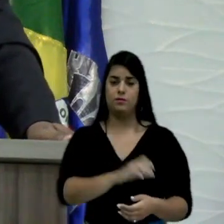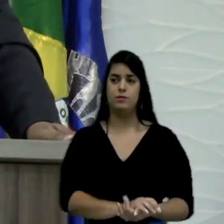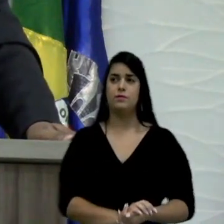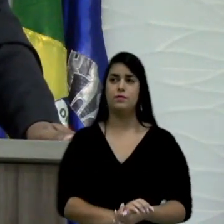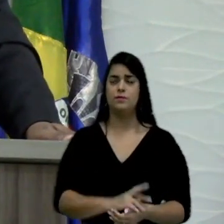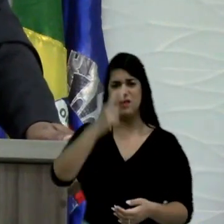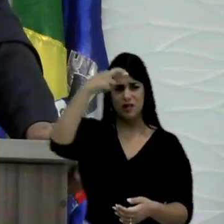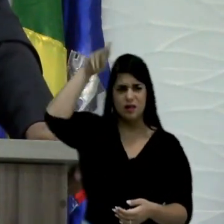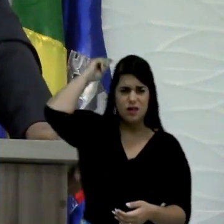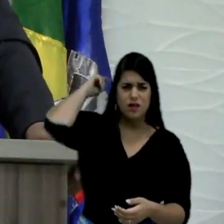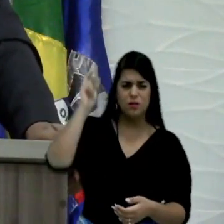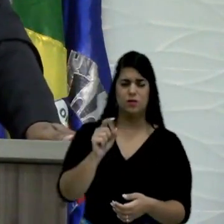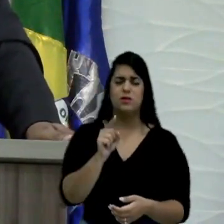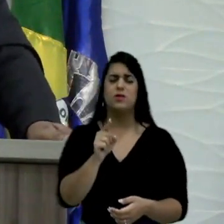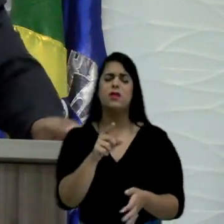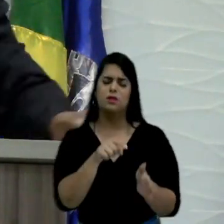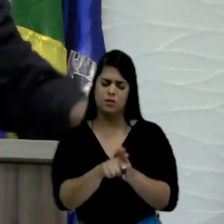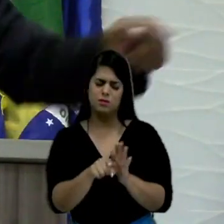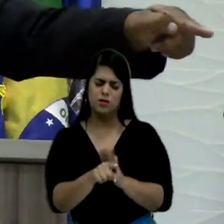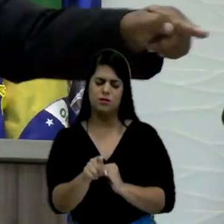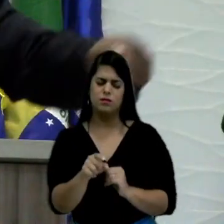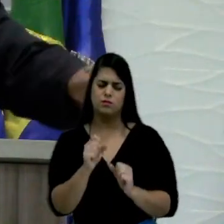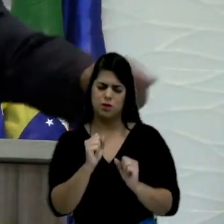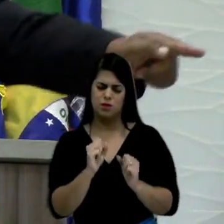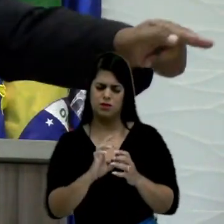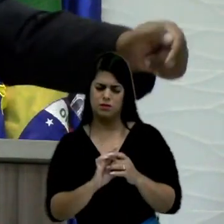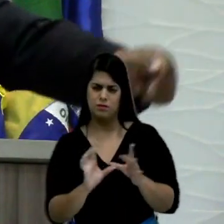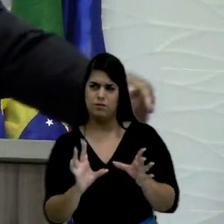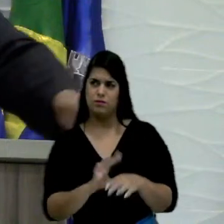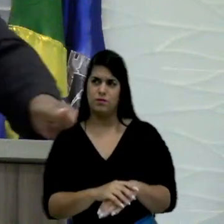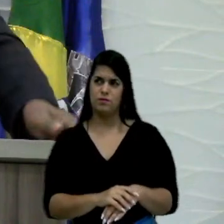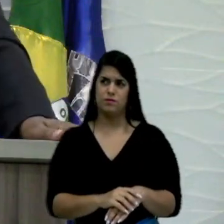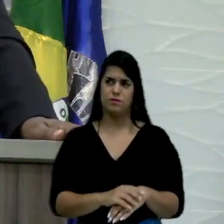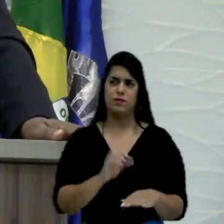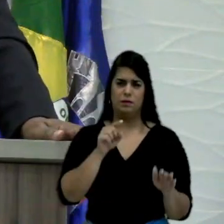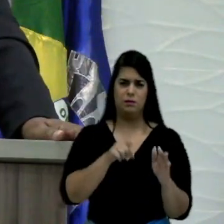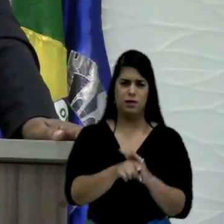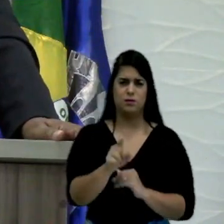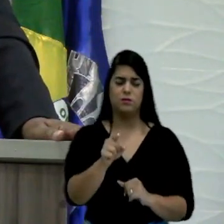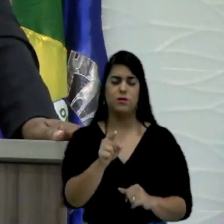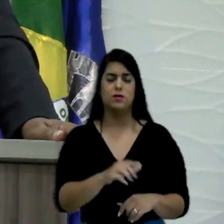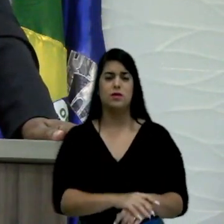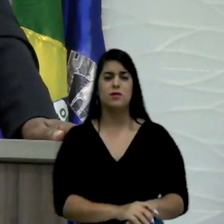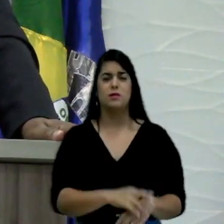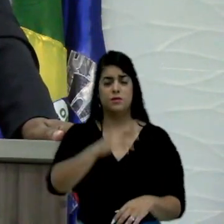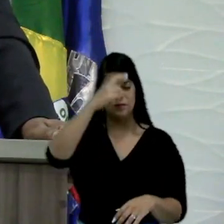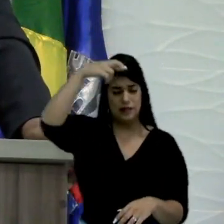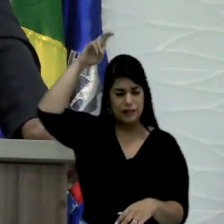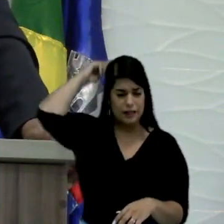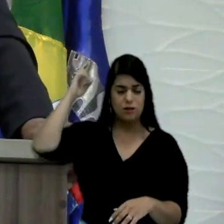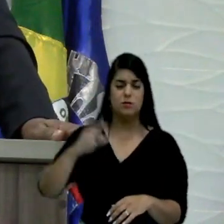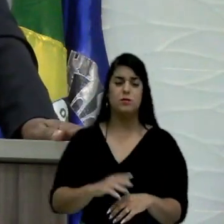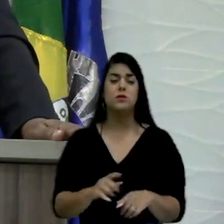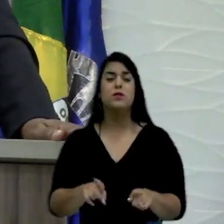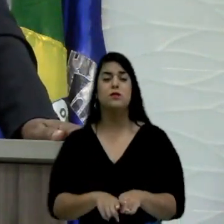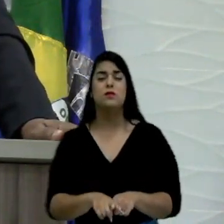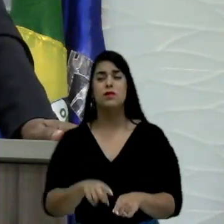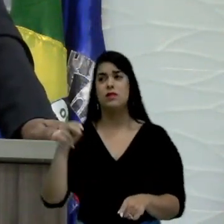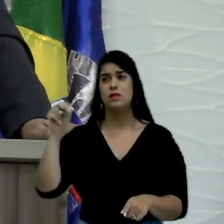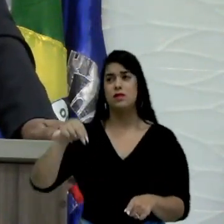Rinaldo, você... Eu sempre dou para você mesmo, para você. Rinaldo e